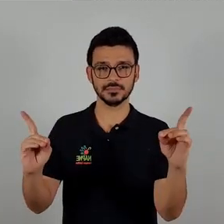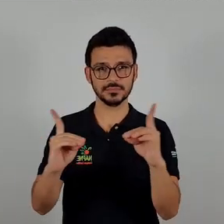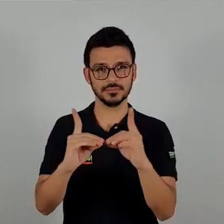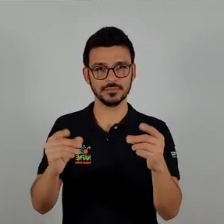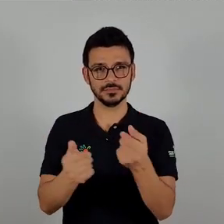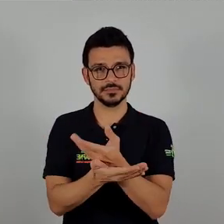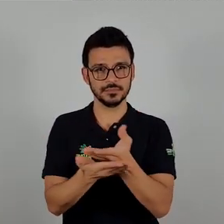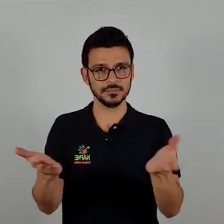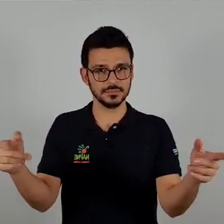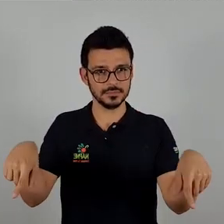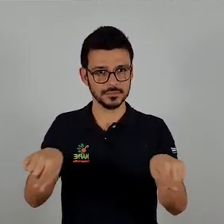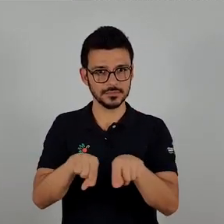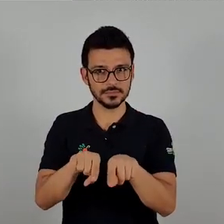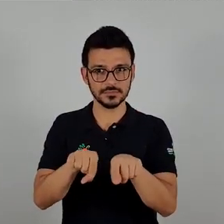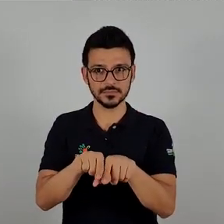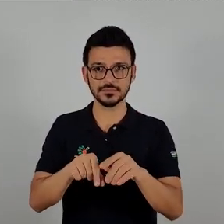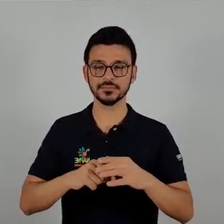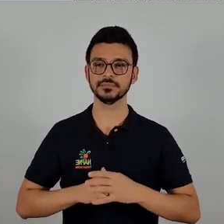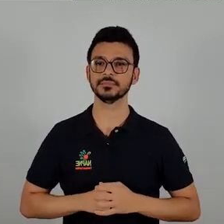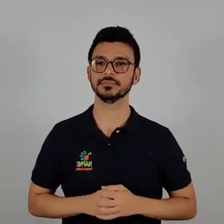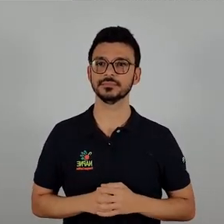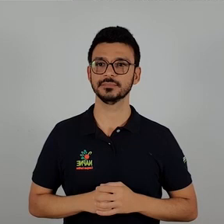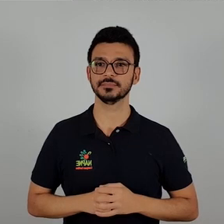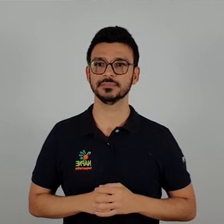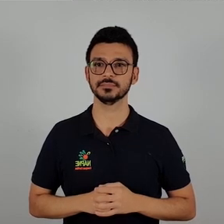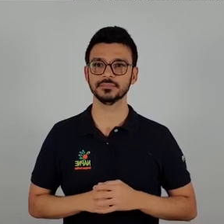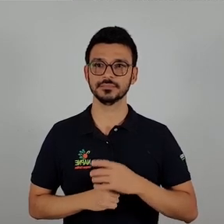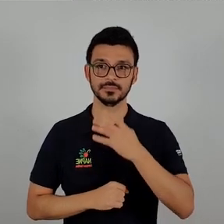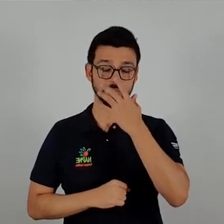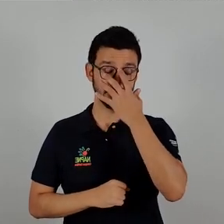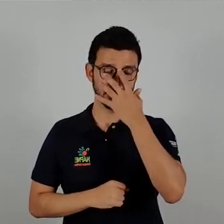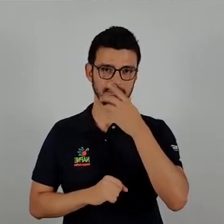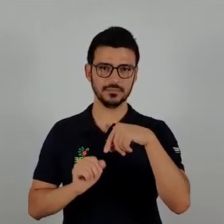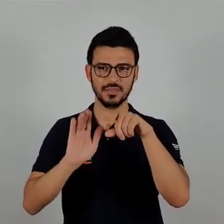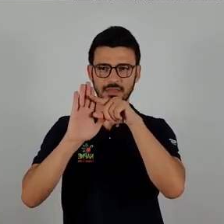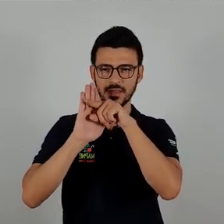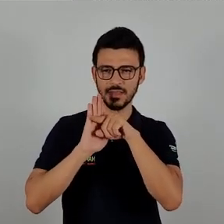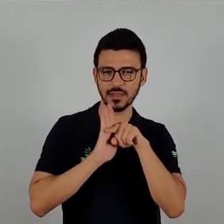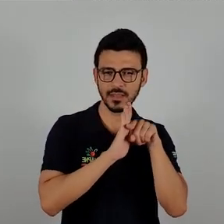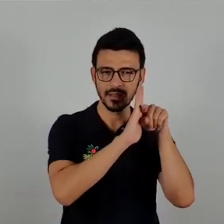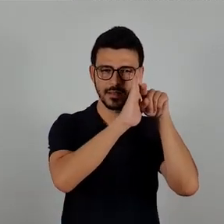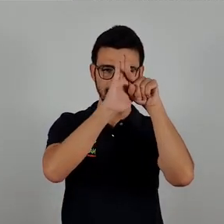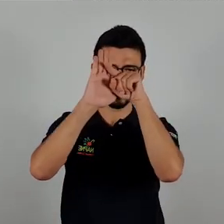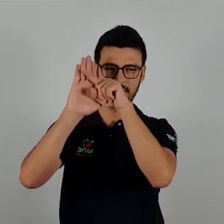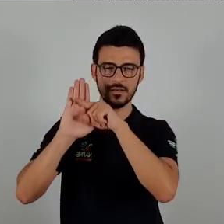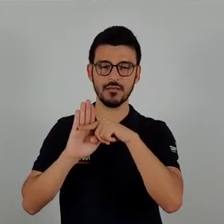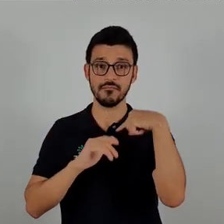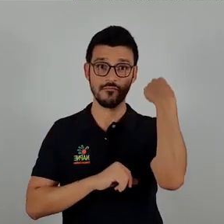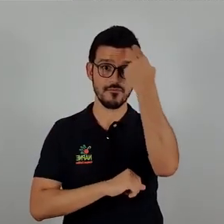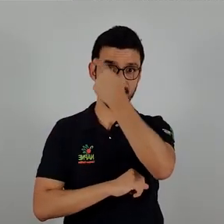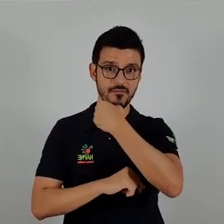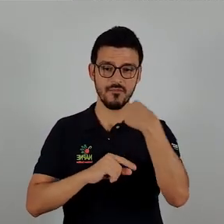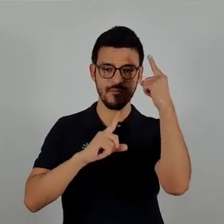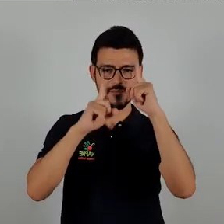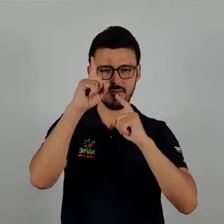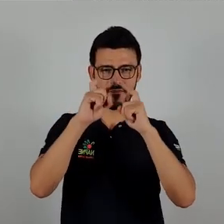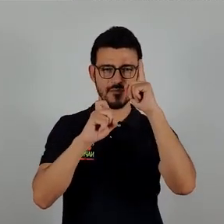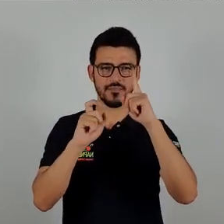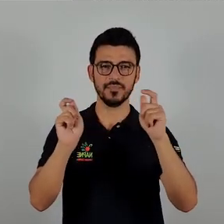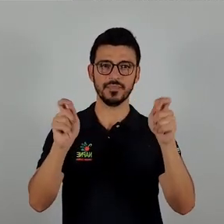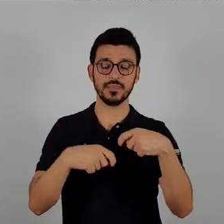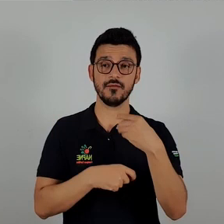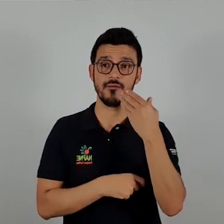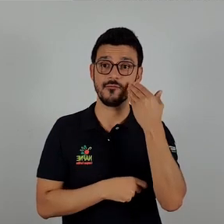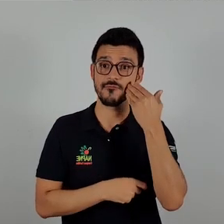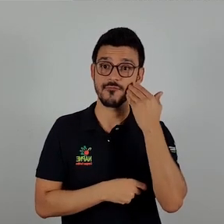os animais, né, onde estão os problemas de saúde, de modo geral. Por